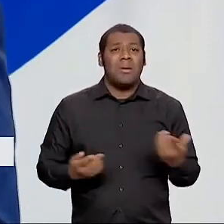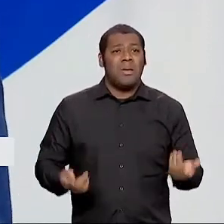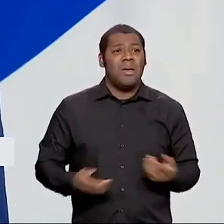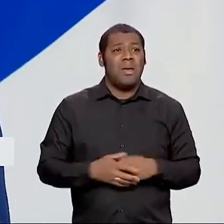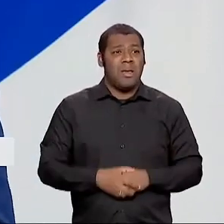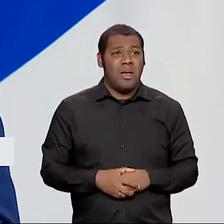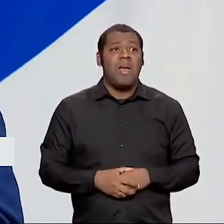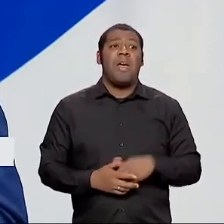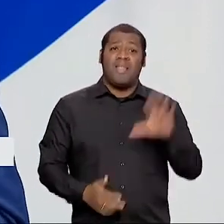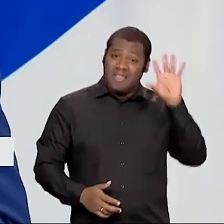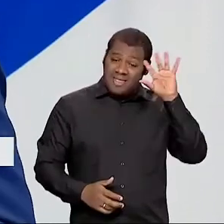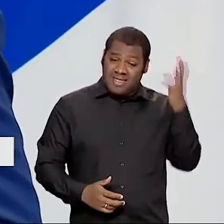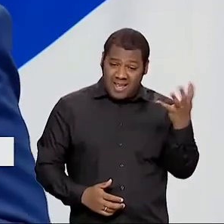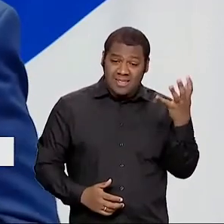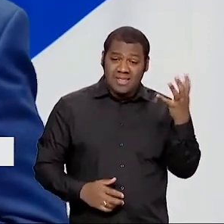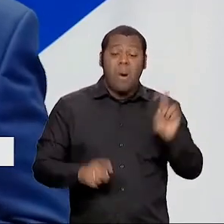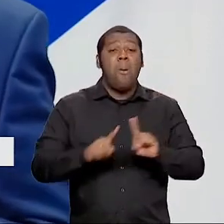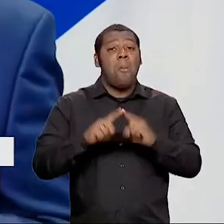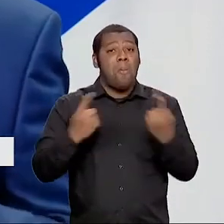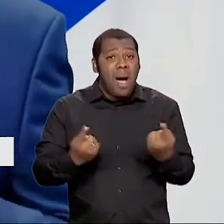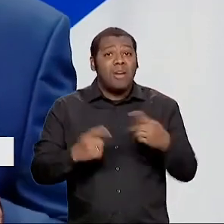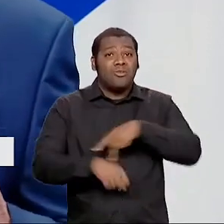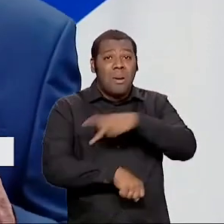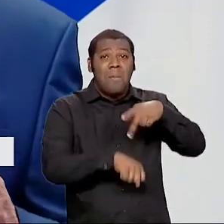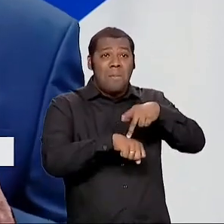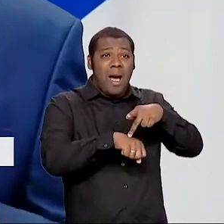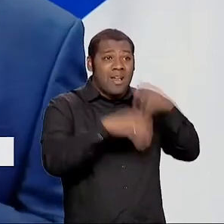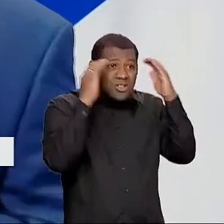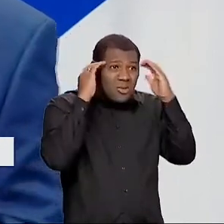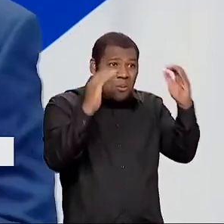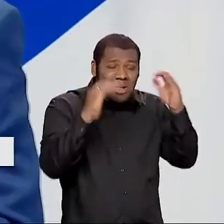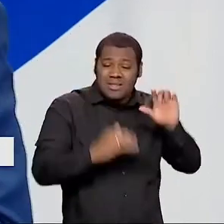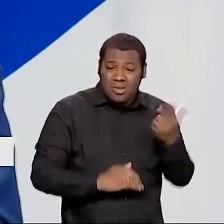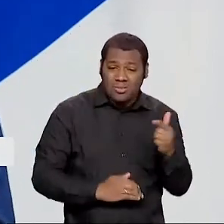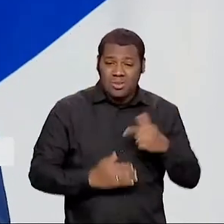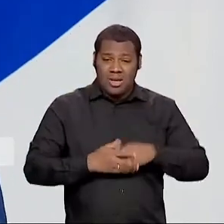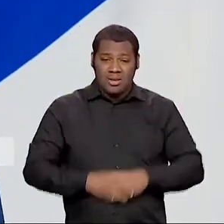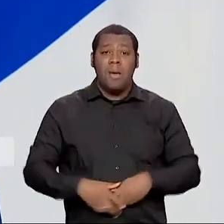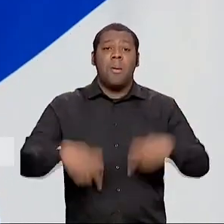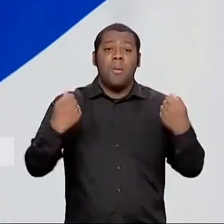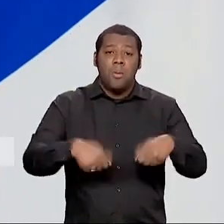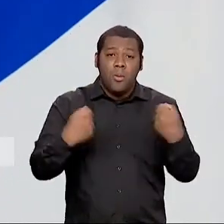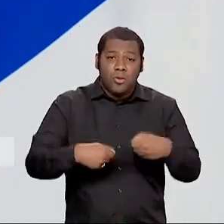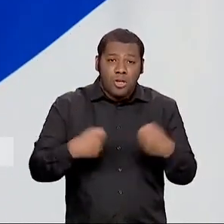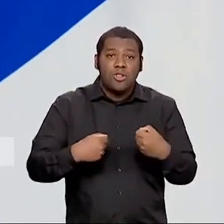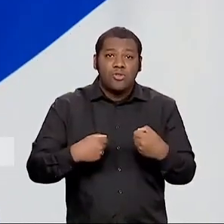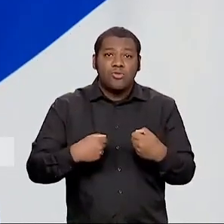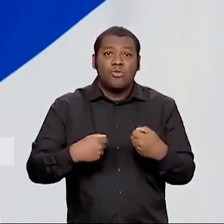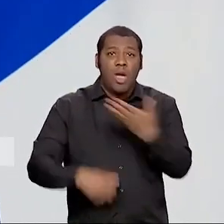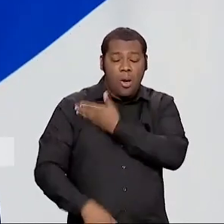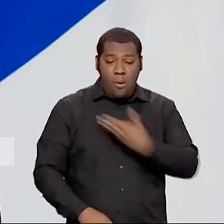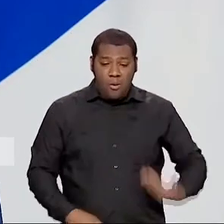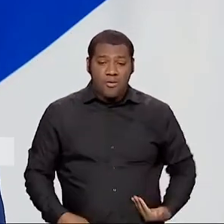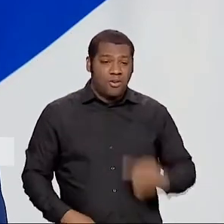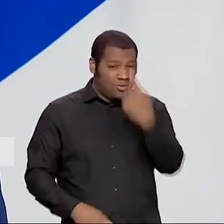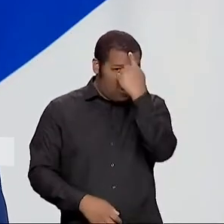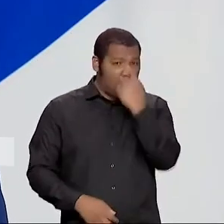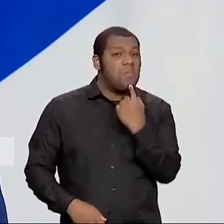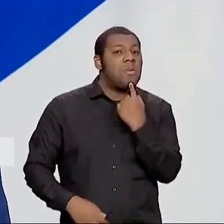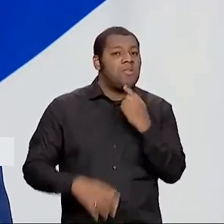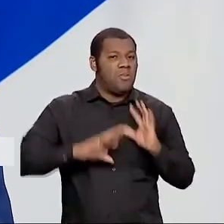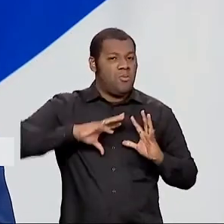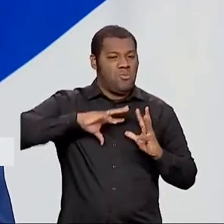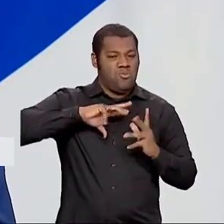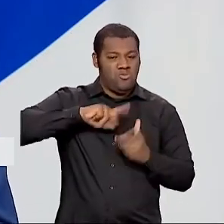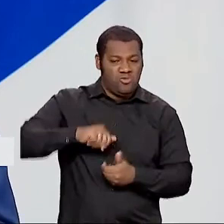a cobrança. E é por isso que nós temos dito que é necessário uma governança global. E essa governança global, diga-se de